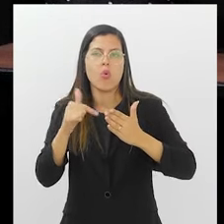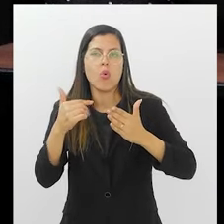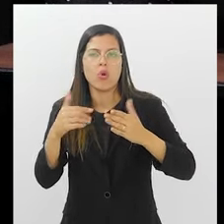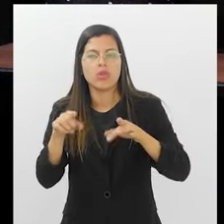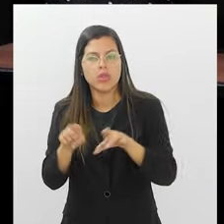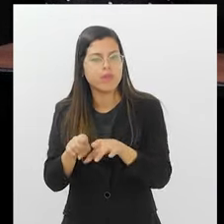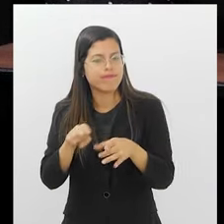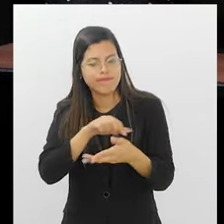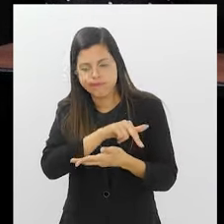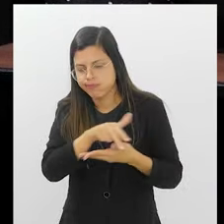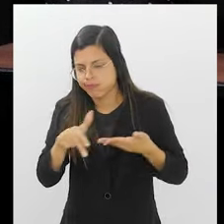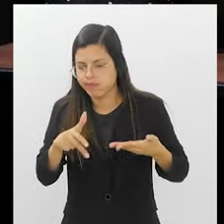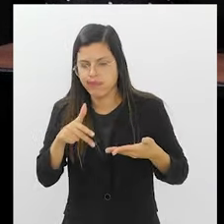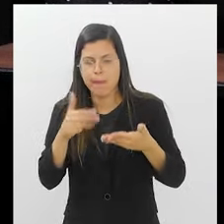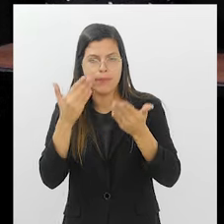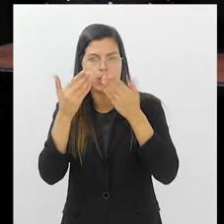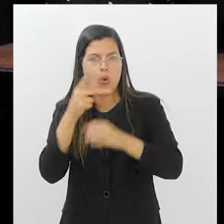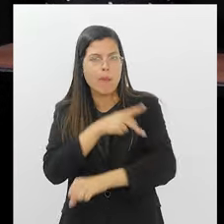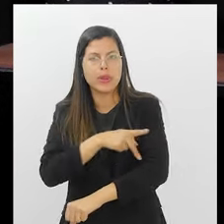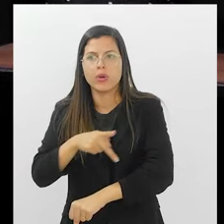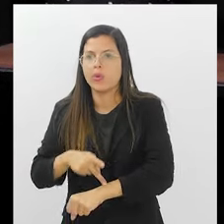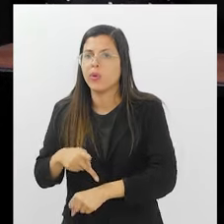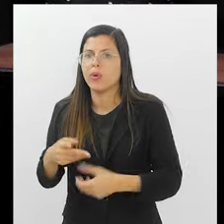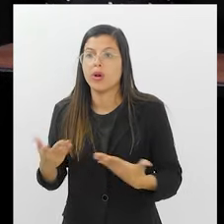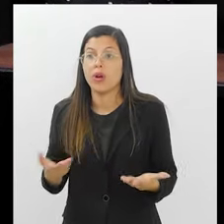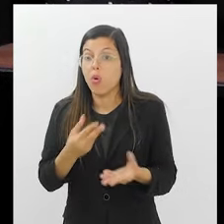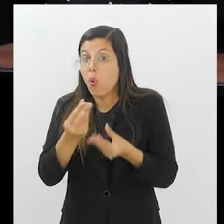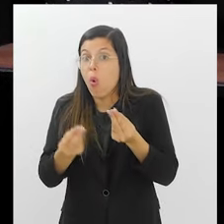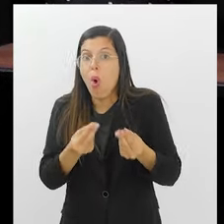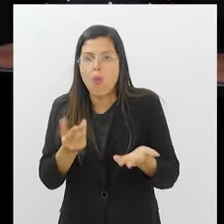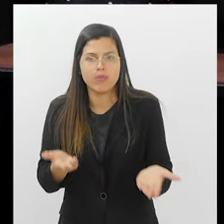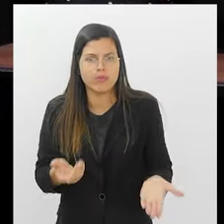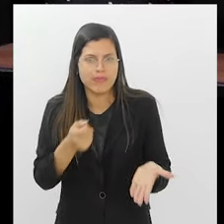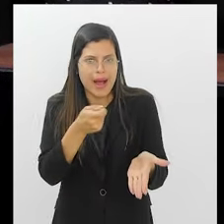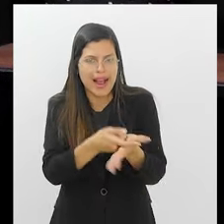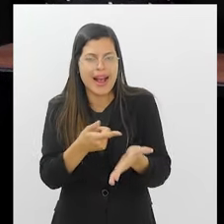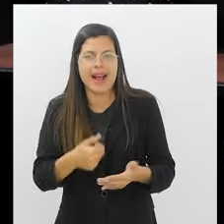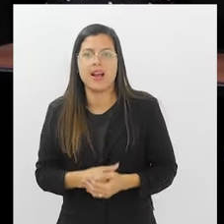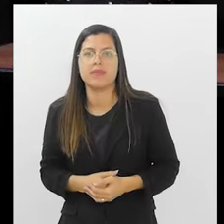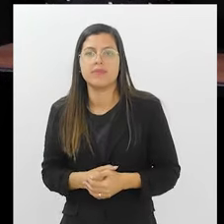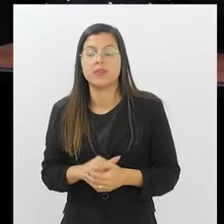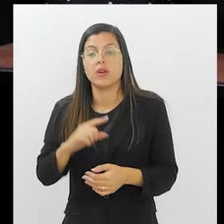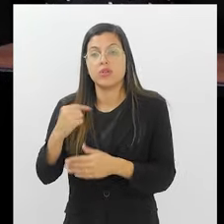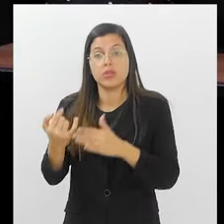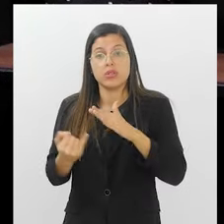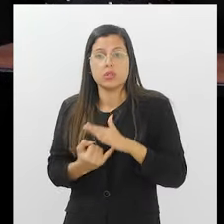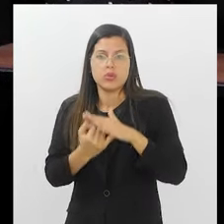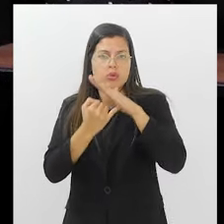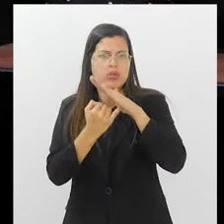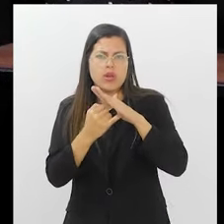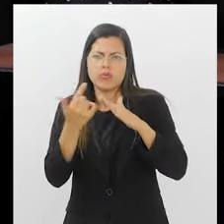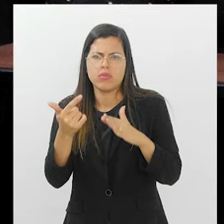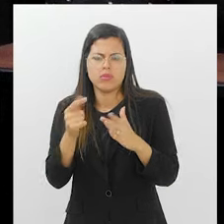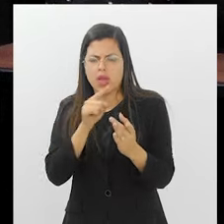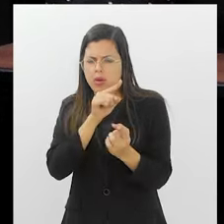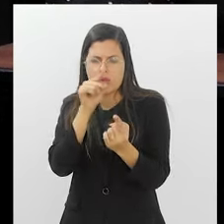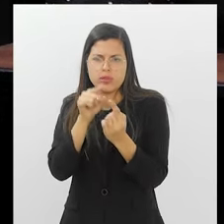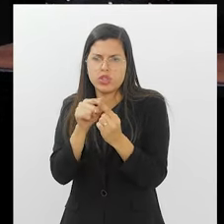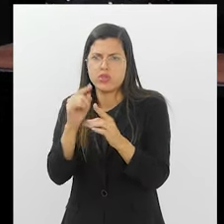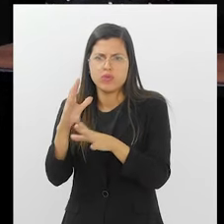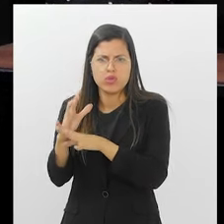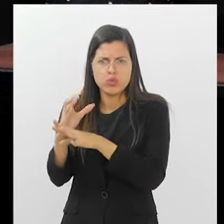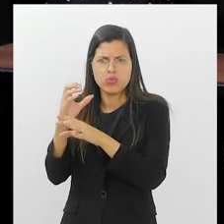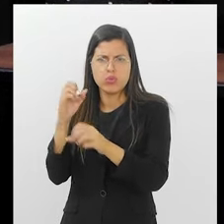psicomotricista, psicopedagogo, etc, etc, etc. Onde é que vai isso aí? A nossa instituição é uma instituição sem fins